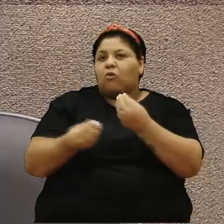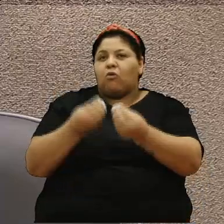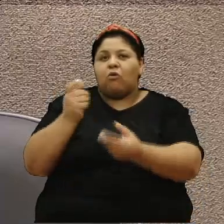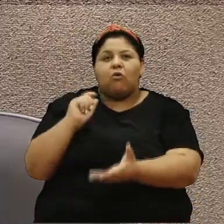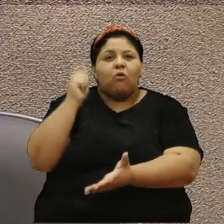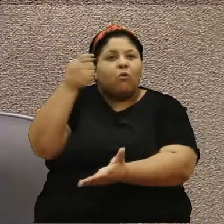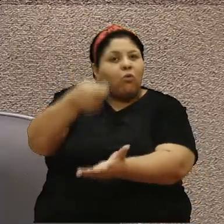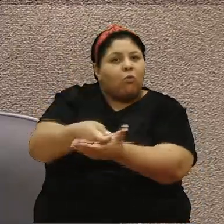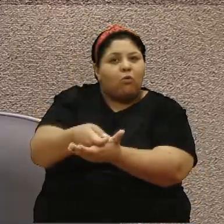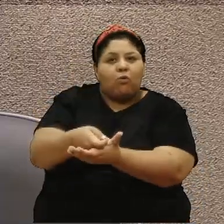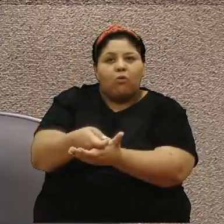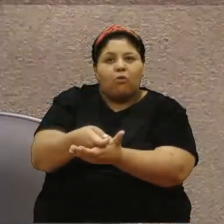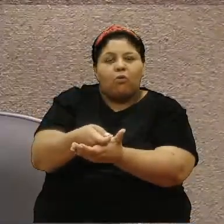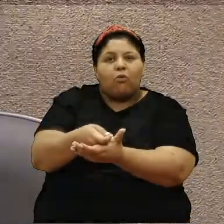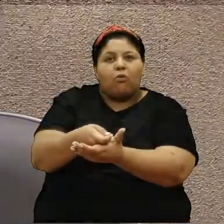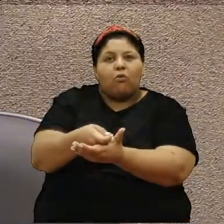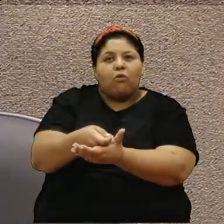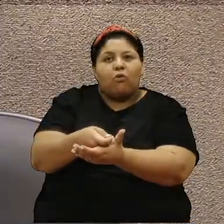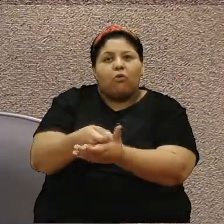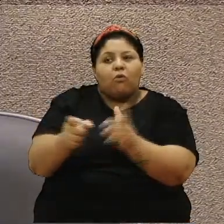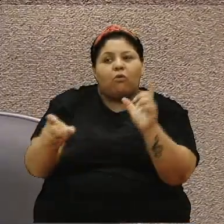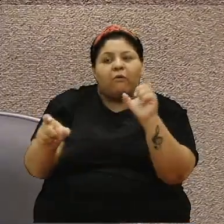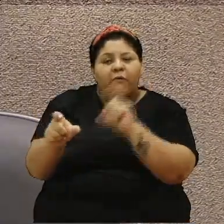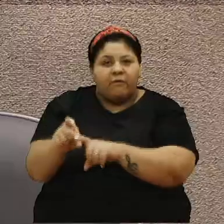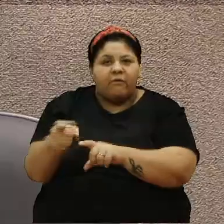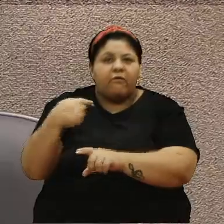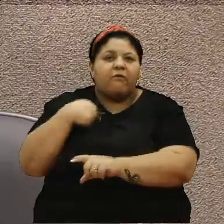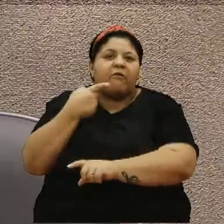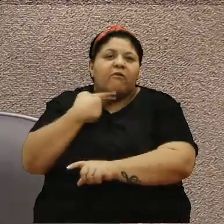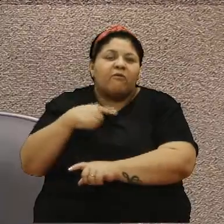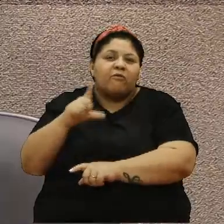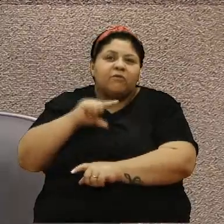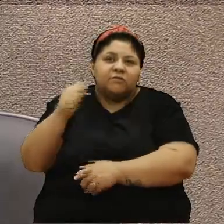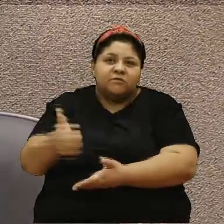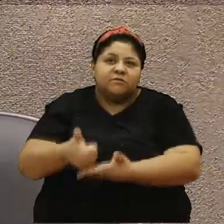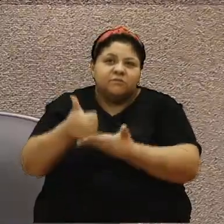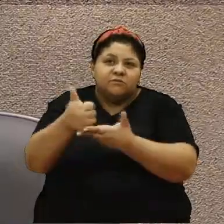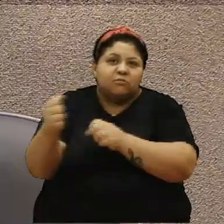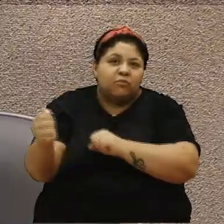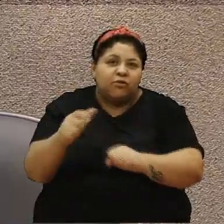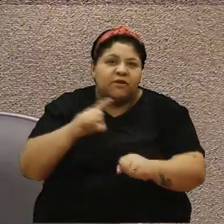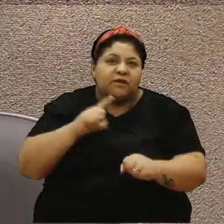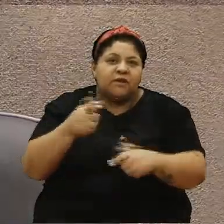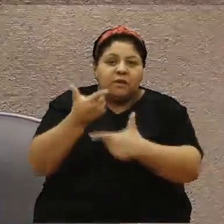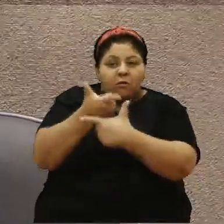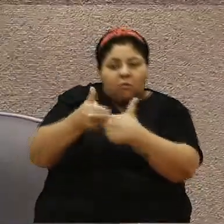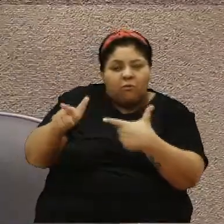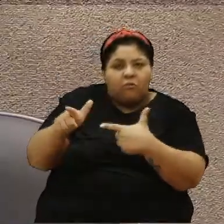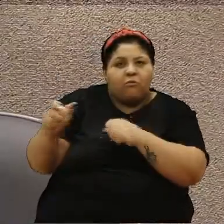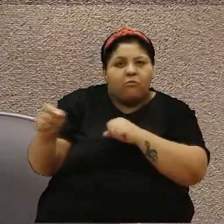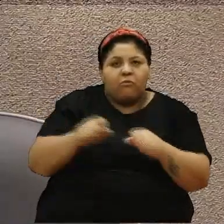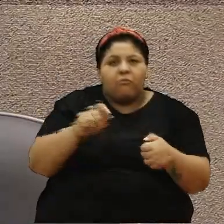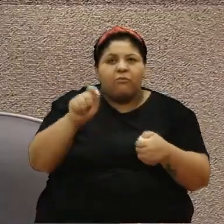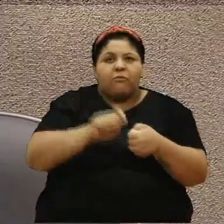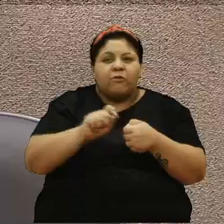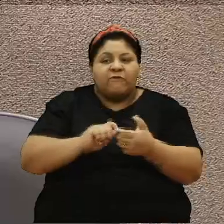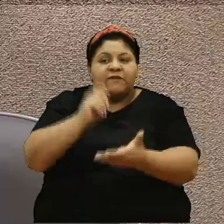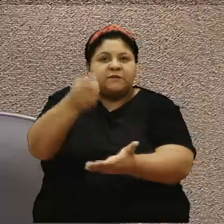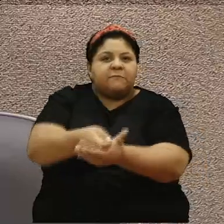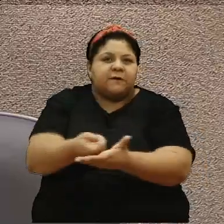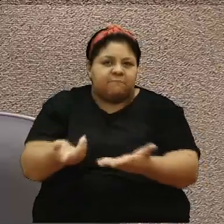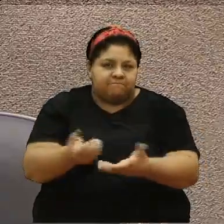de pagar essas contas e eu gostaria de ter um apoio e poder ter um parcelamento para poder fazer esses